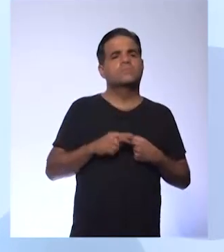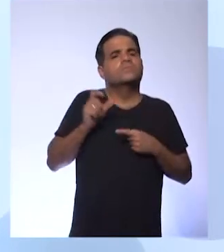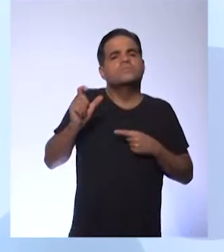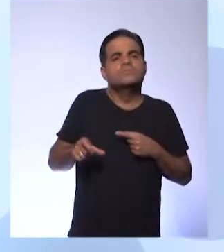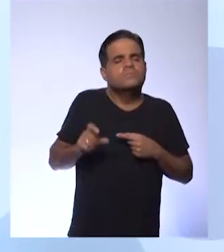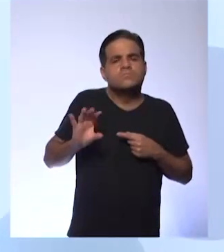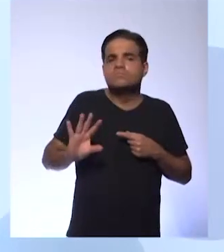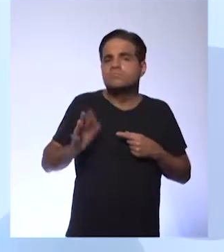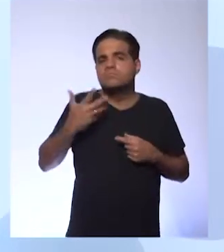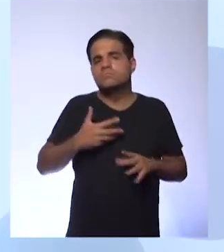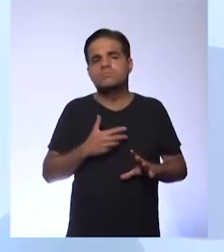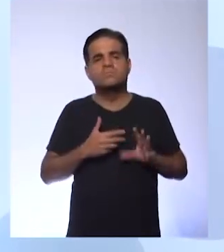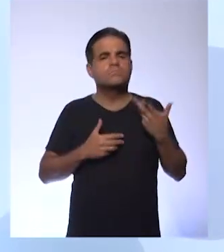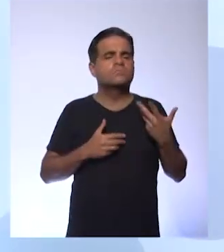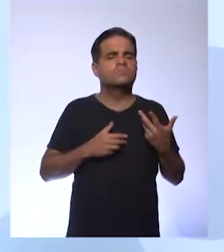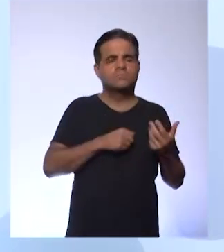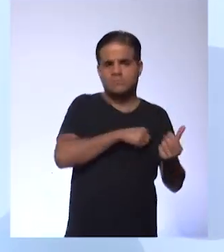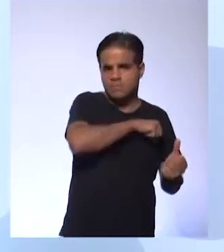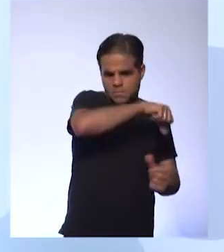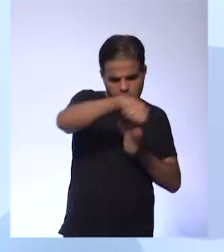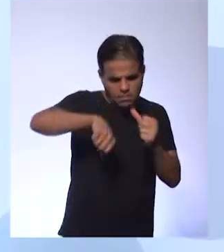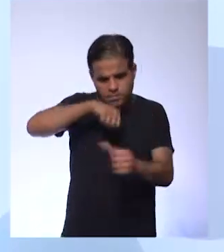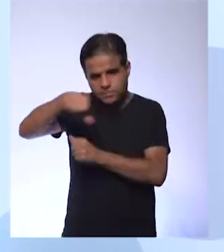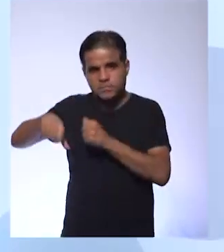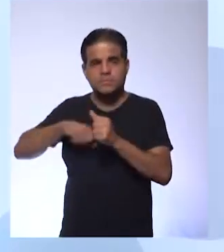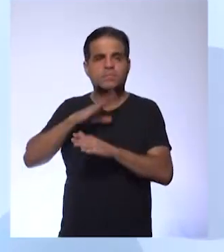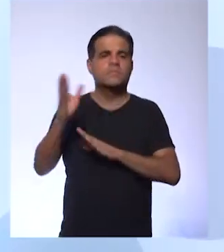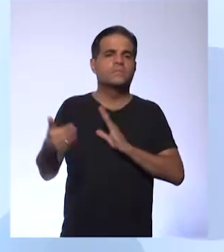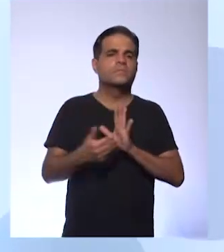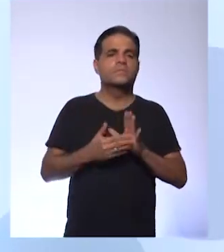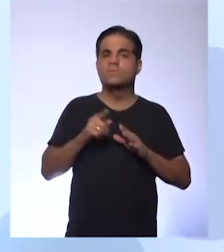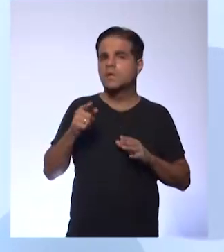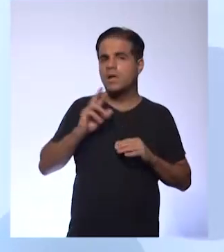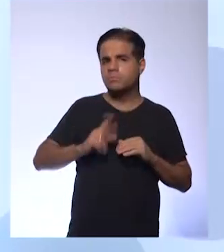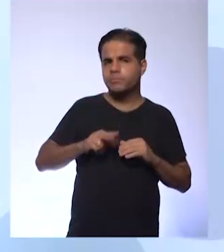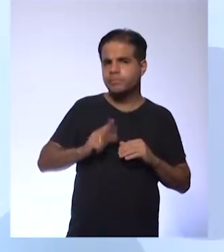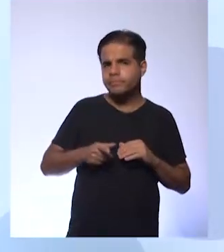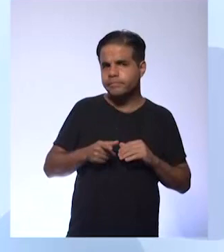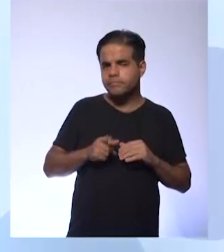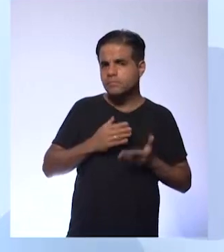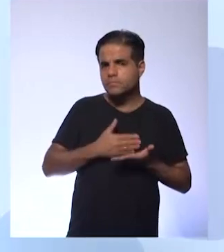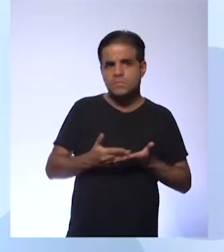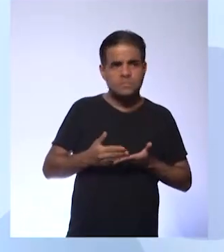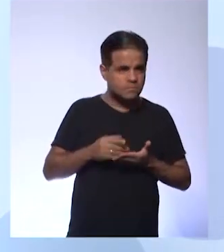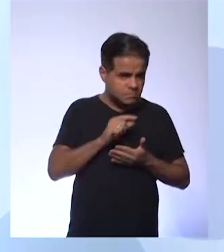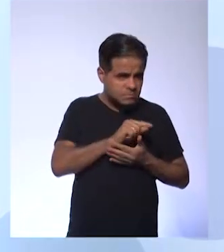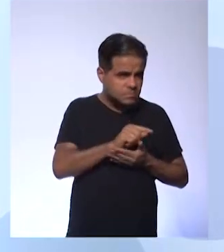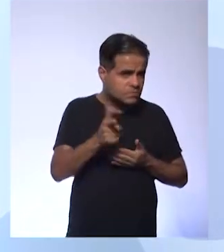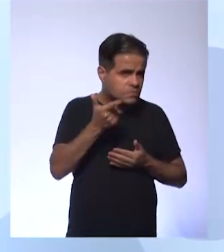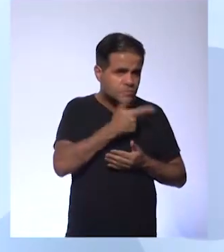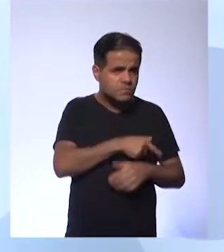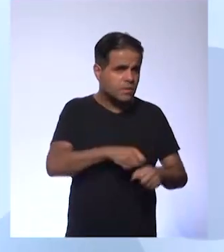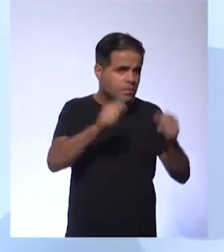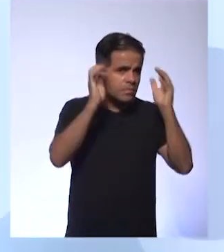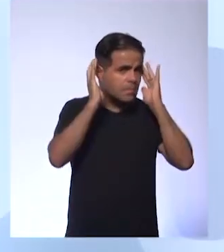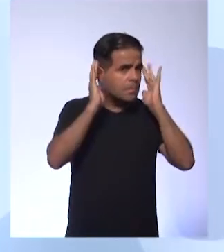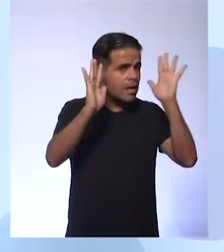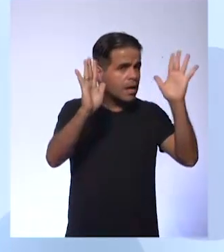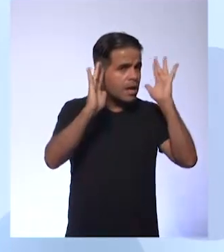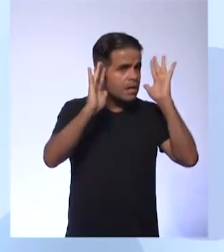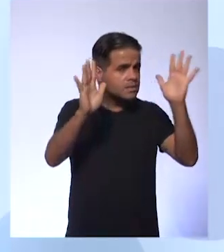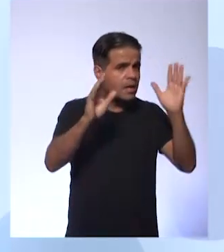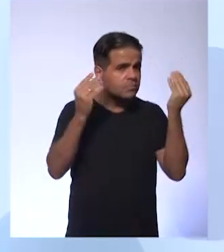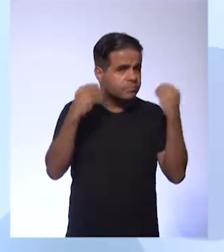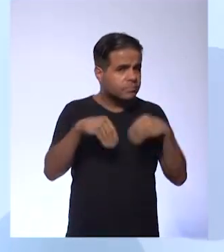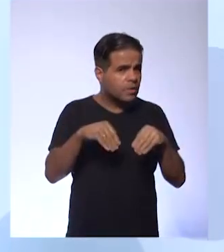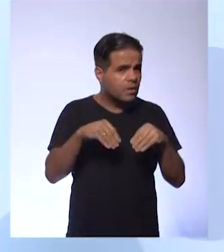essas circunstâncias transformam em tudo aquilo que ela não era no início? Alguém consegue pensar, colocar no chat pra